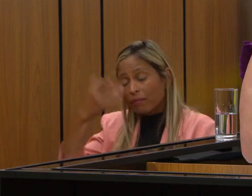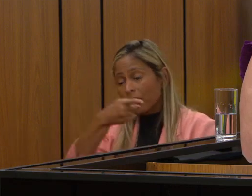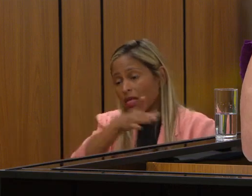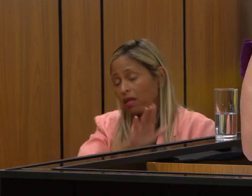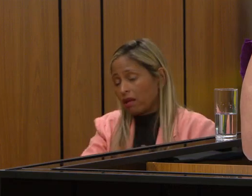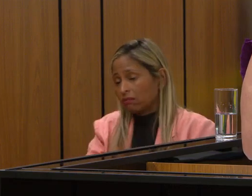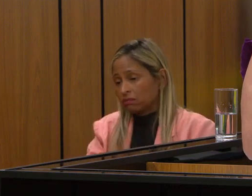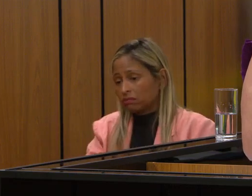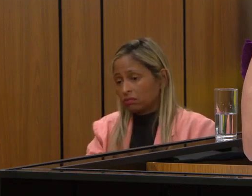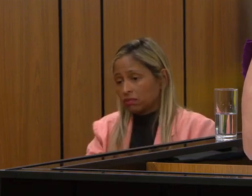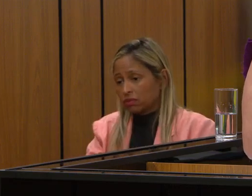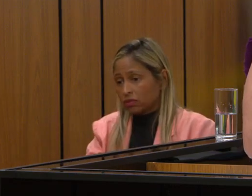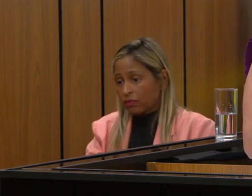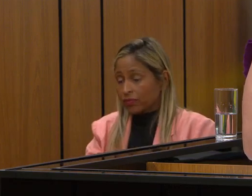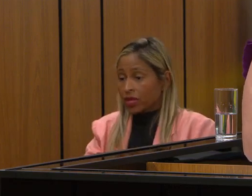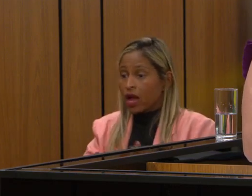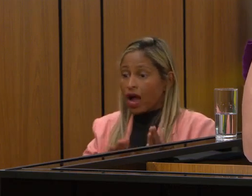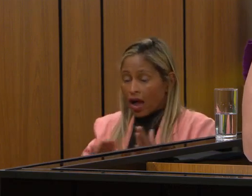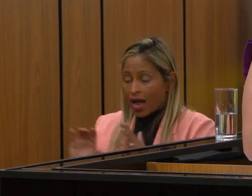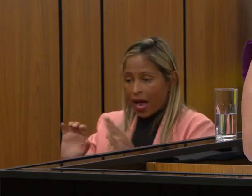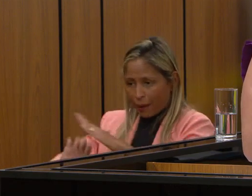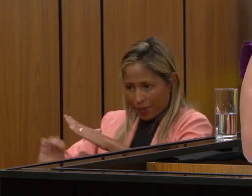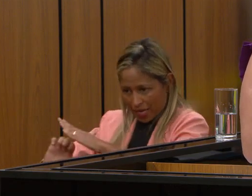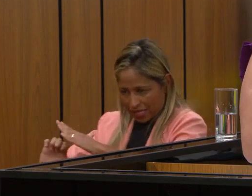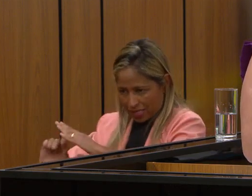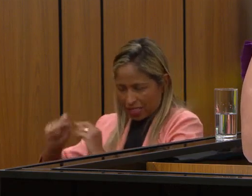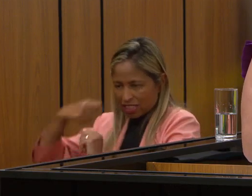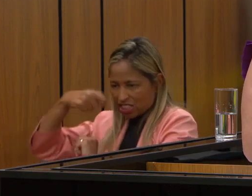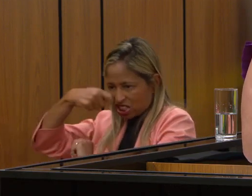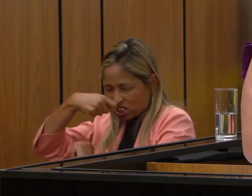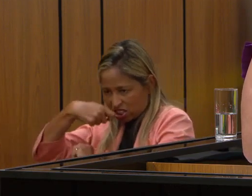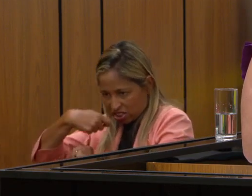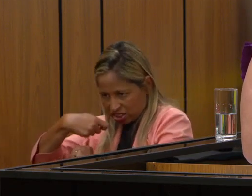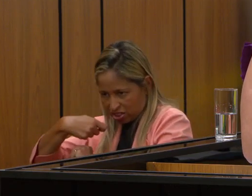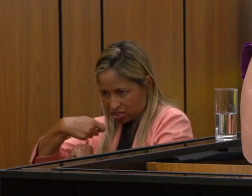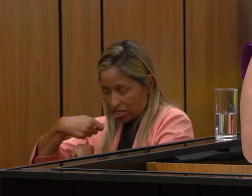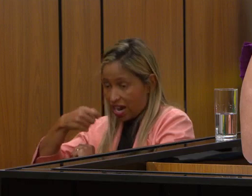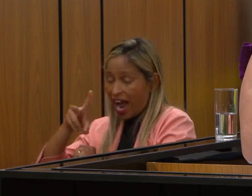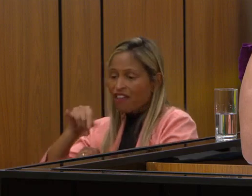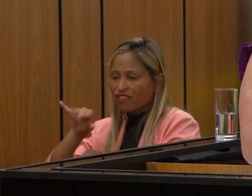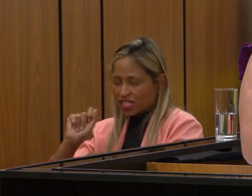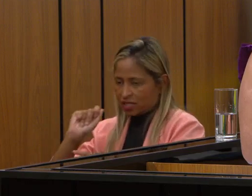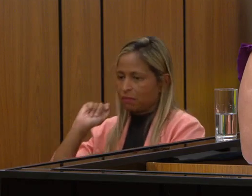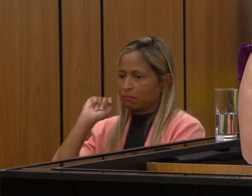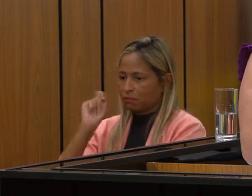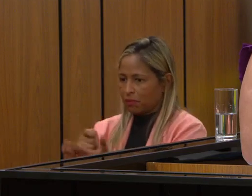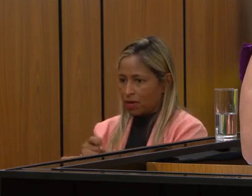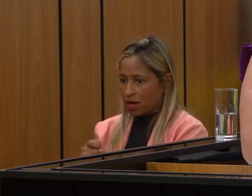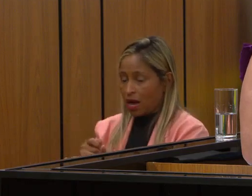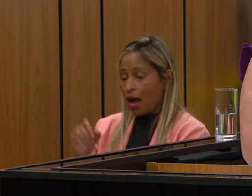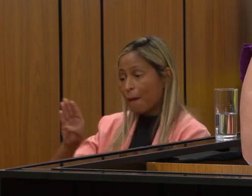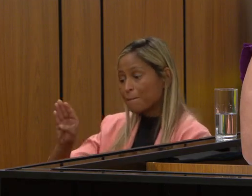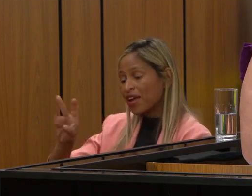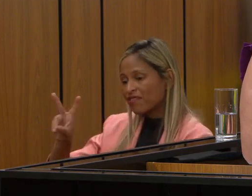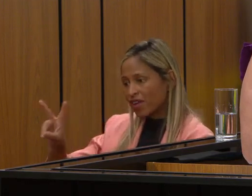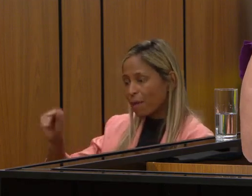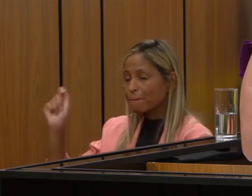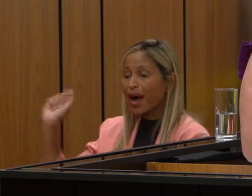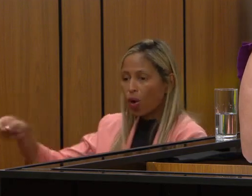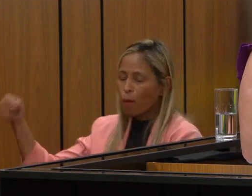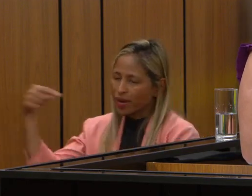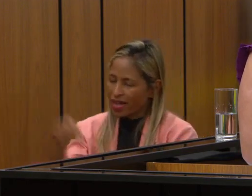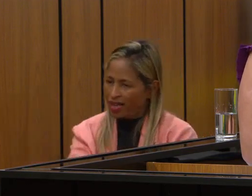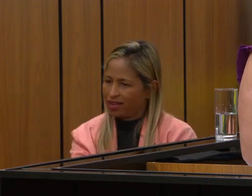eu se arcata recebeu o meu tratamento à vista BV pagou diretamente para ela